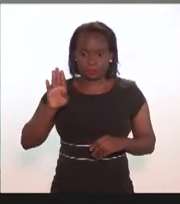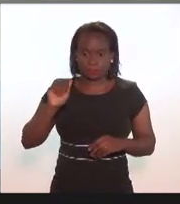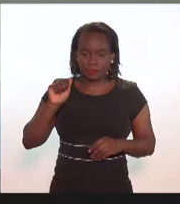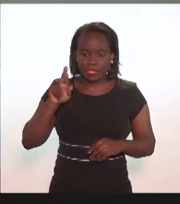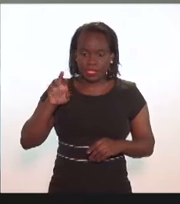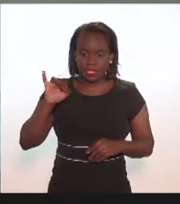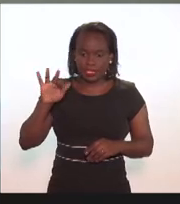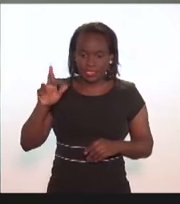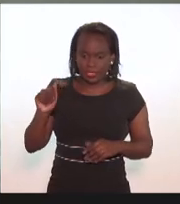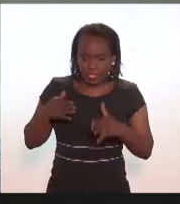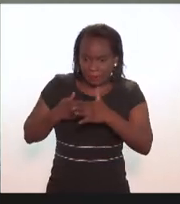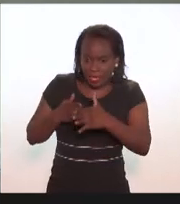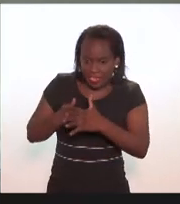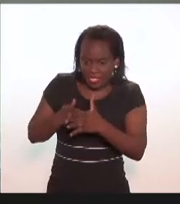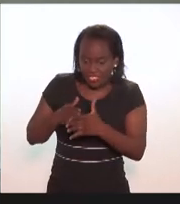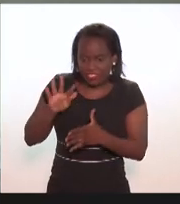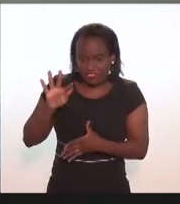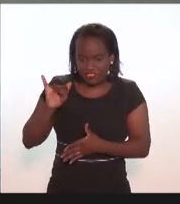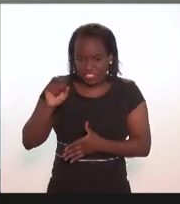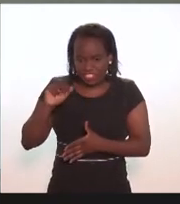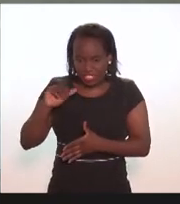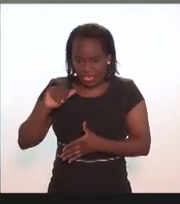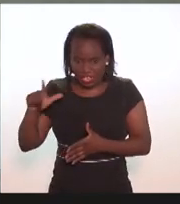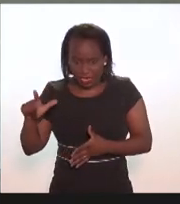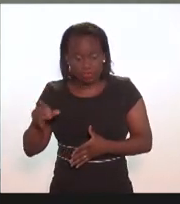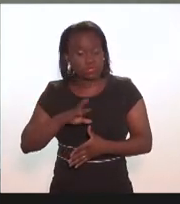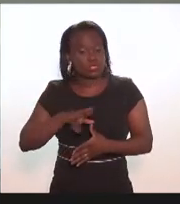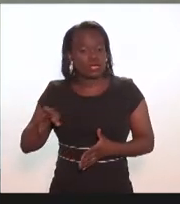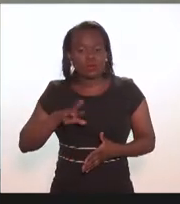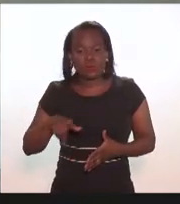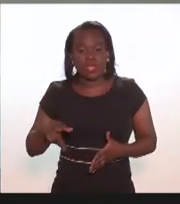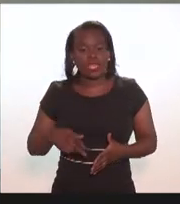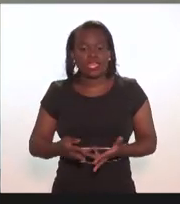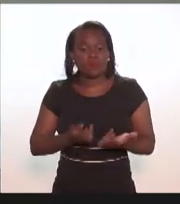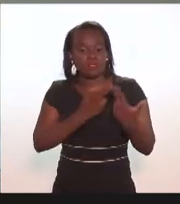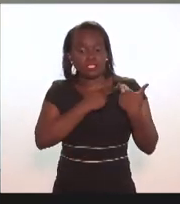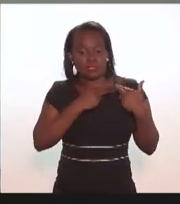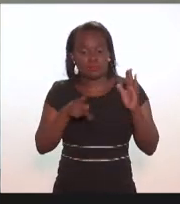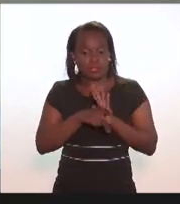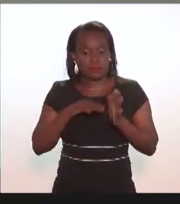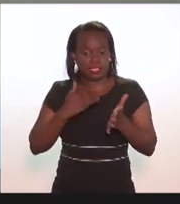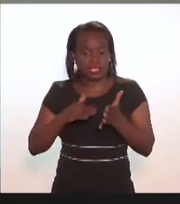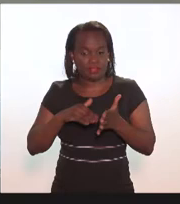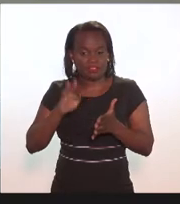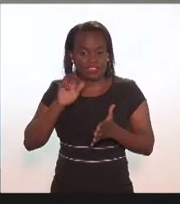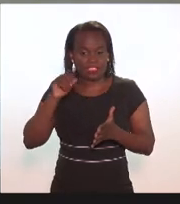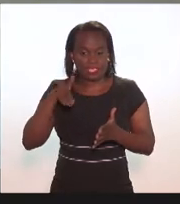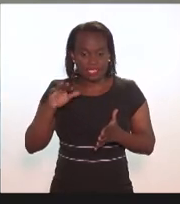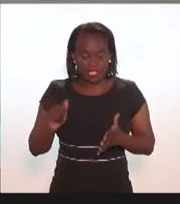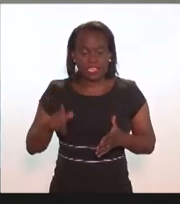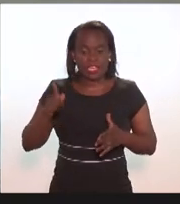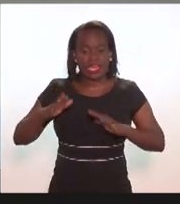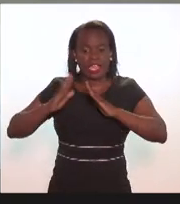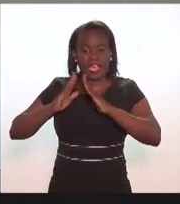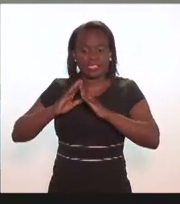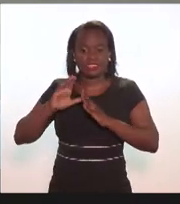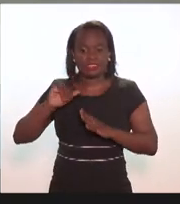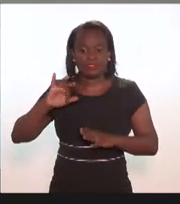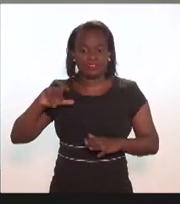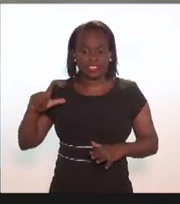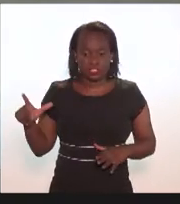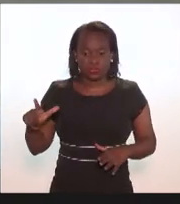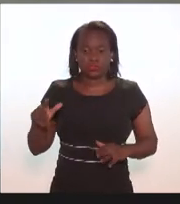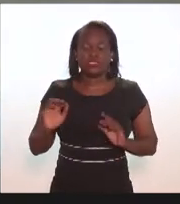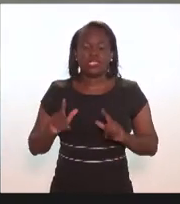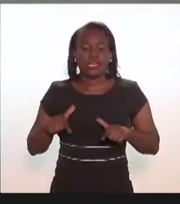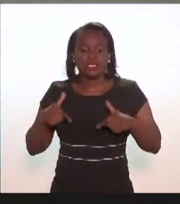Fiscal, a Operação Barreira Fiscal não é de responsabilidade da Secretaria de Fazenda, e sim da Casa Civil. As